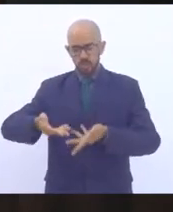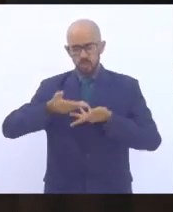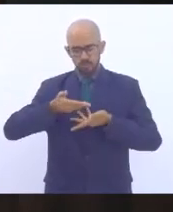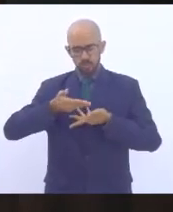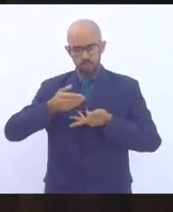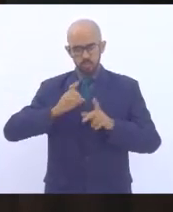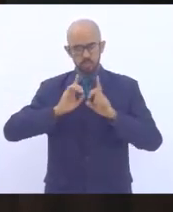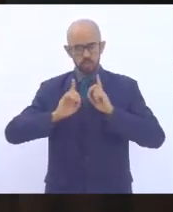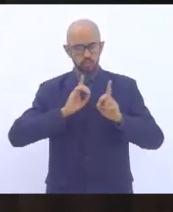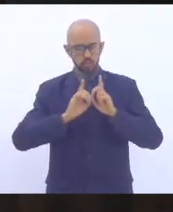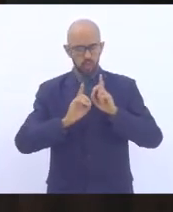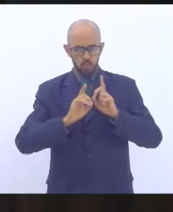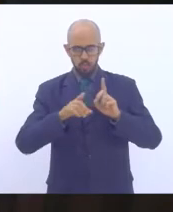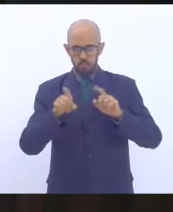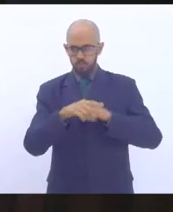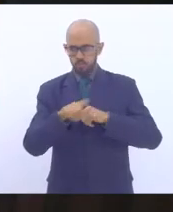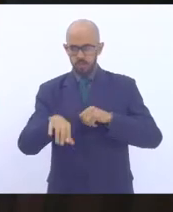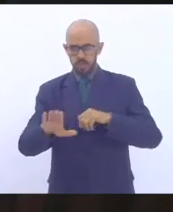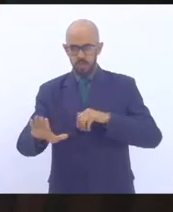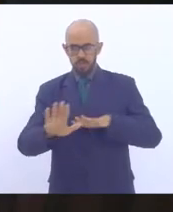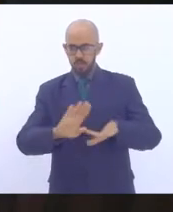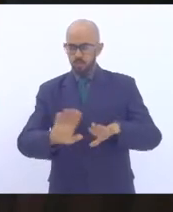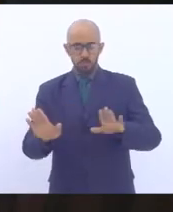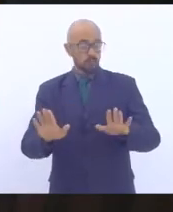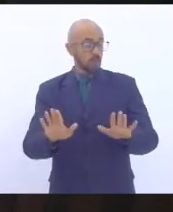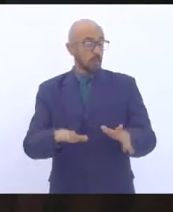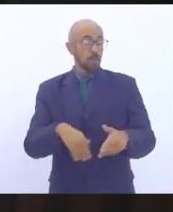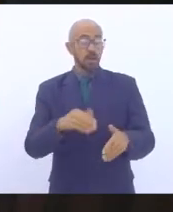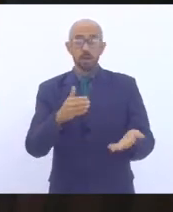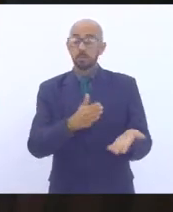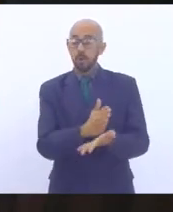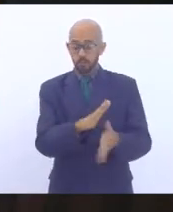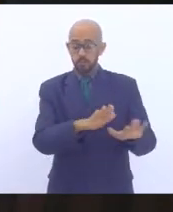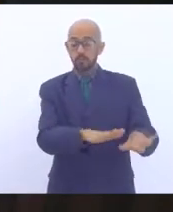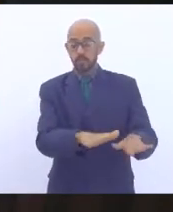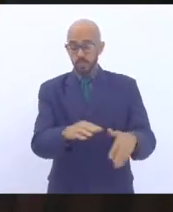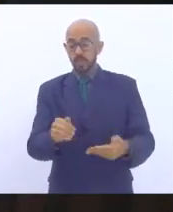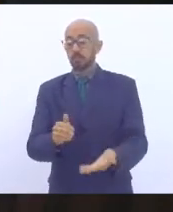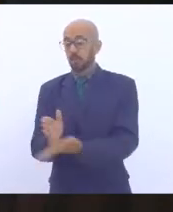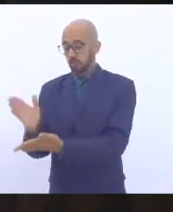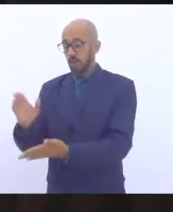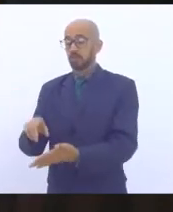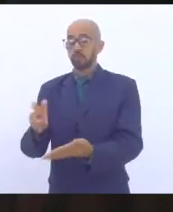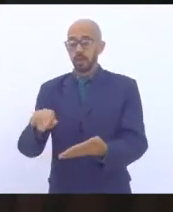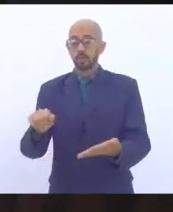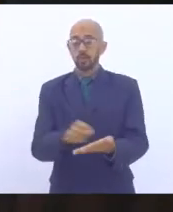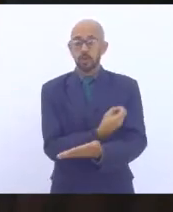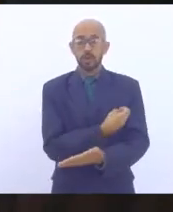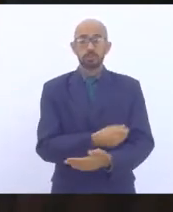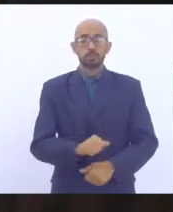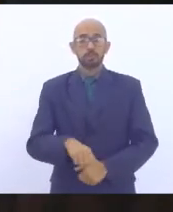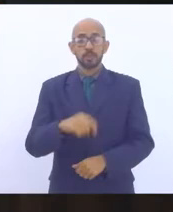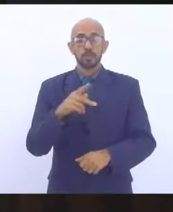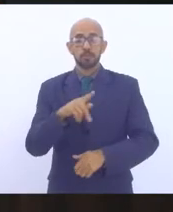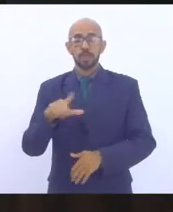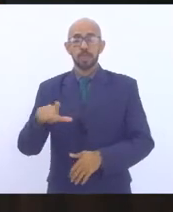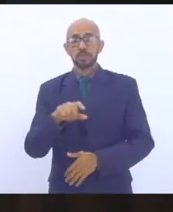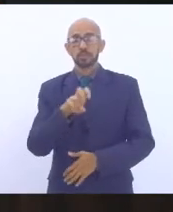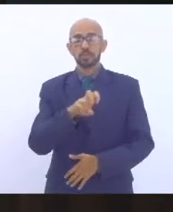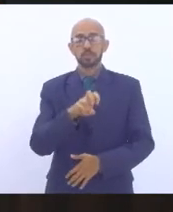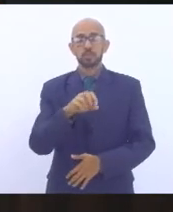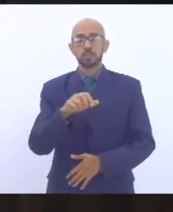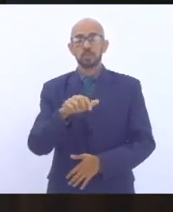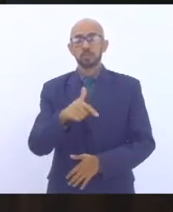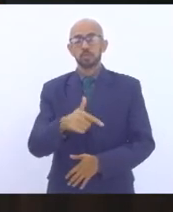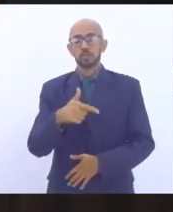a vida inteira discutir Serra da discussão e votação seu de que aprovam permaneçam Como estão provado vai autógrafo prova de lei 5231